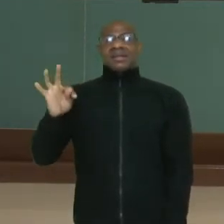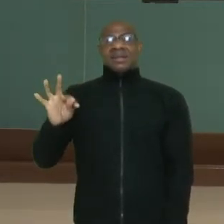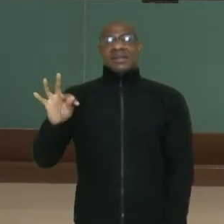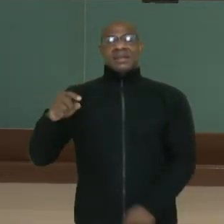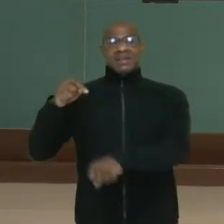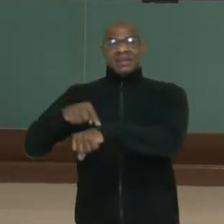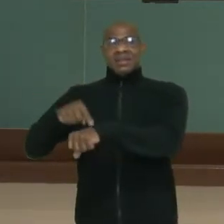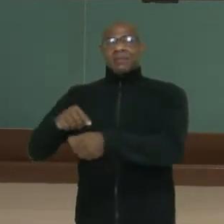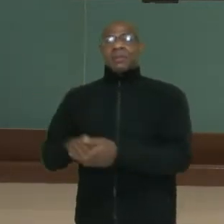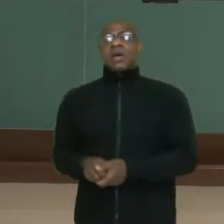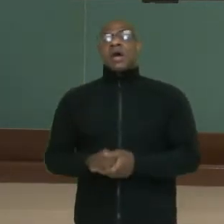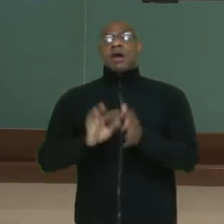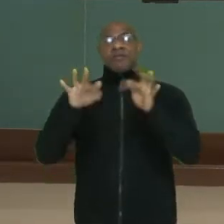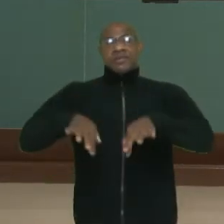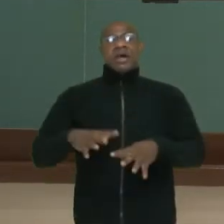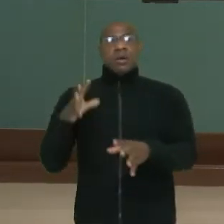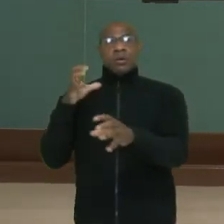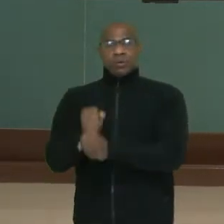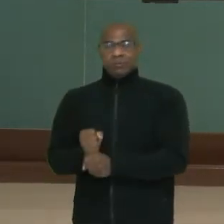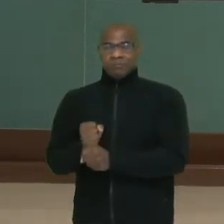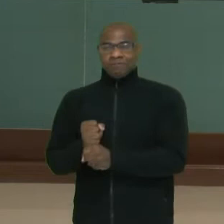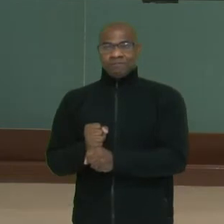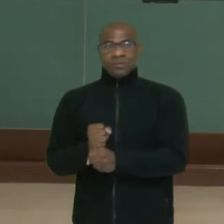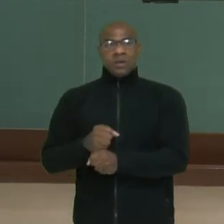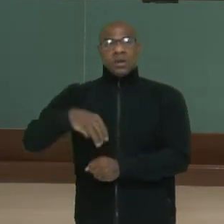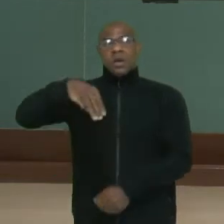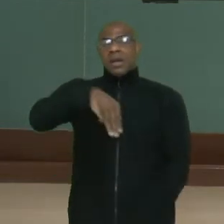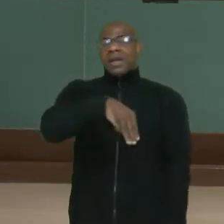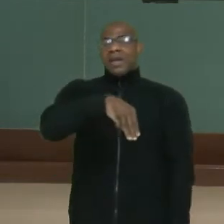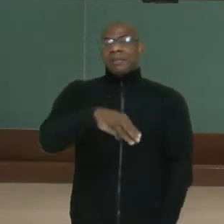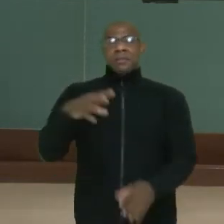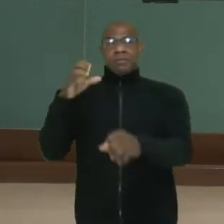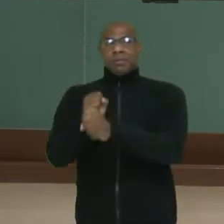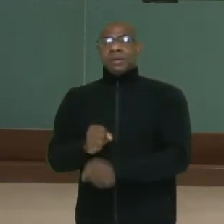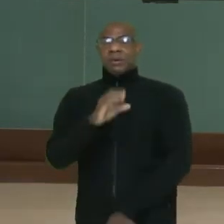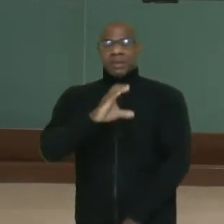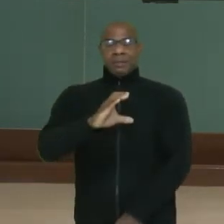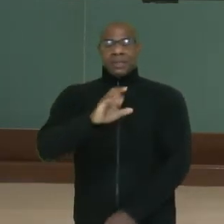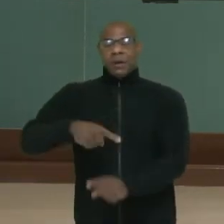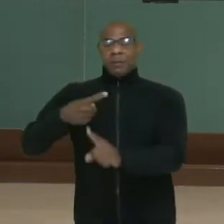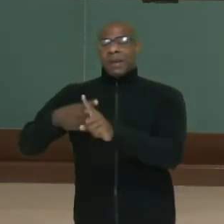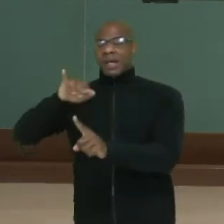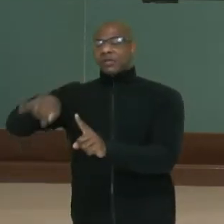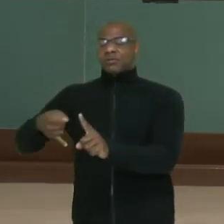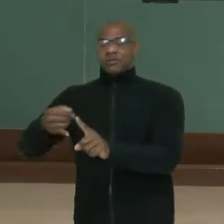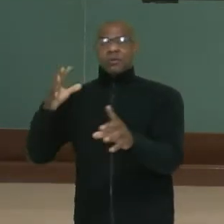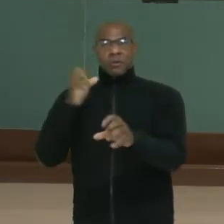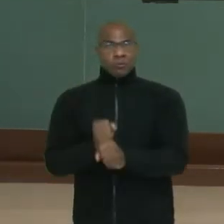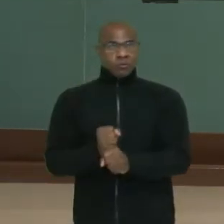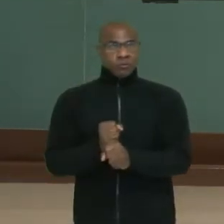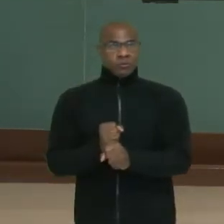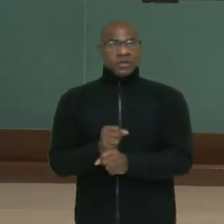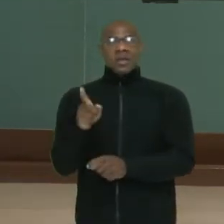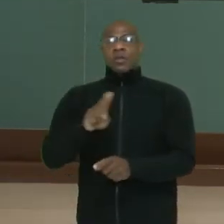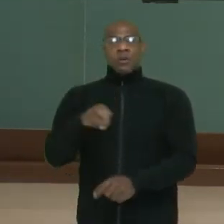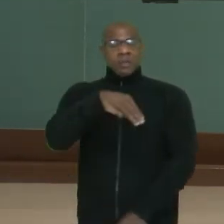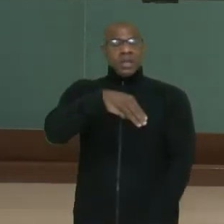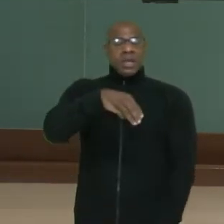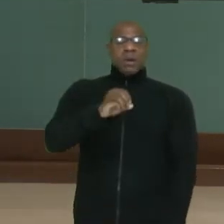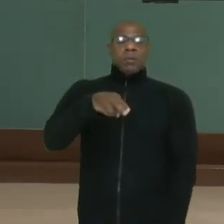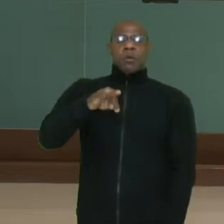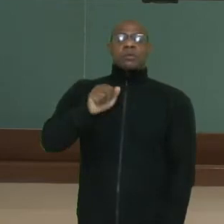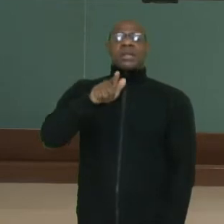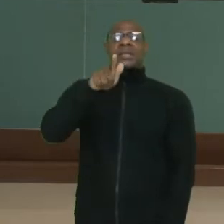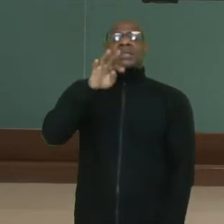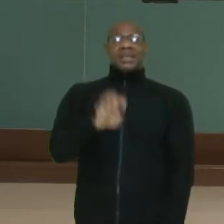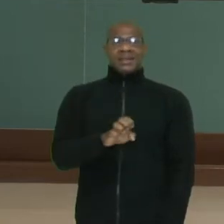tenho o montante. O montante é quando eu junto o capital e o juro, ok? Importante anotar, registrar, decorar,